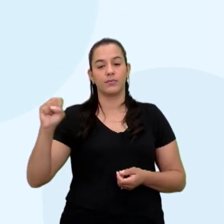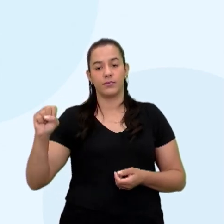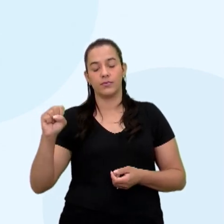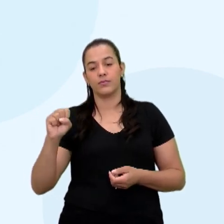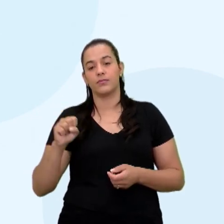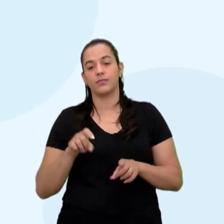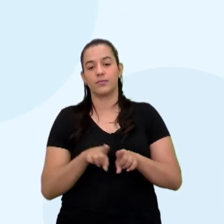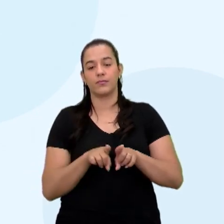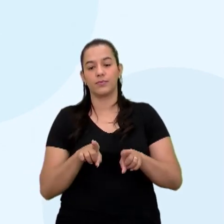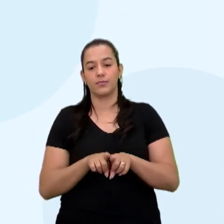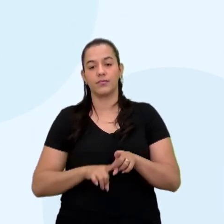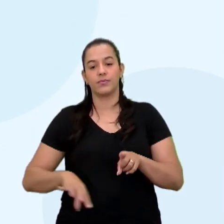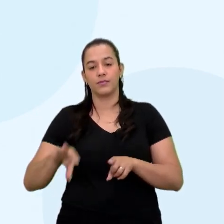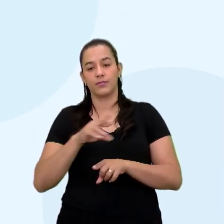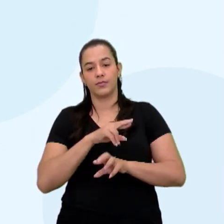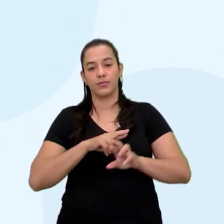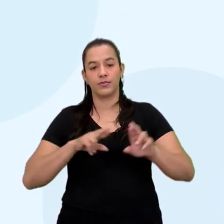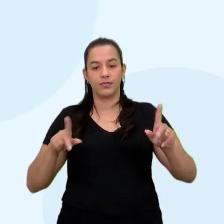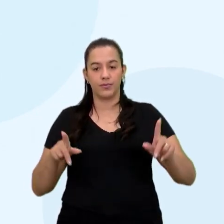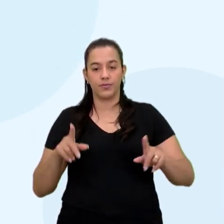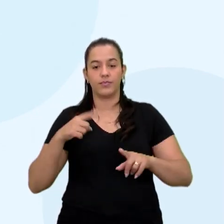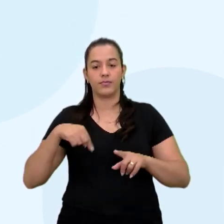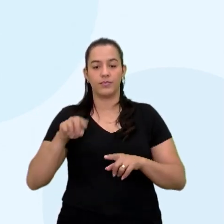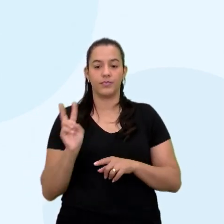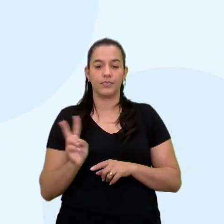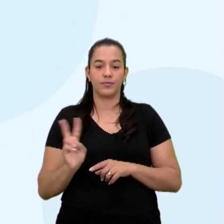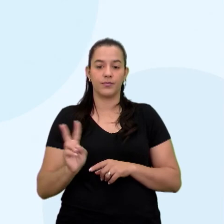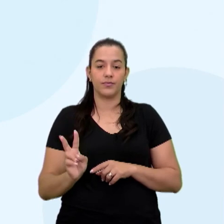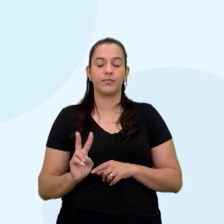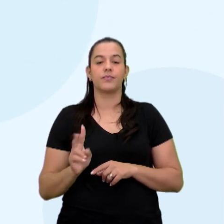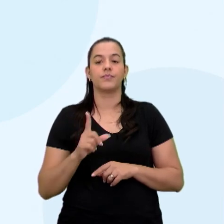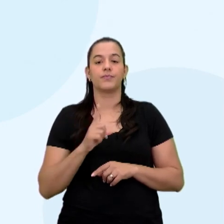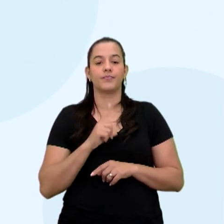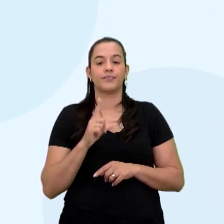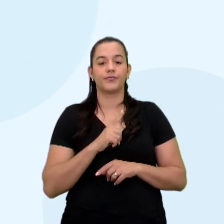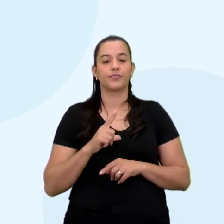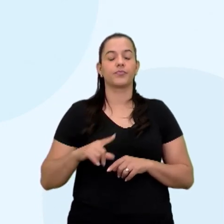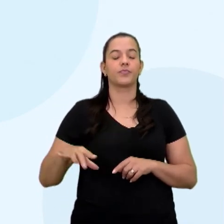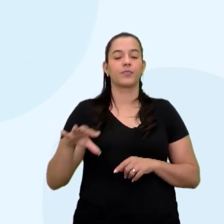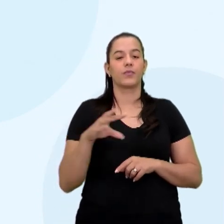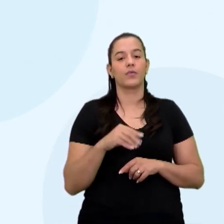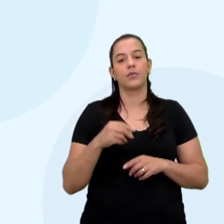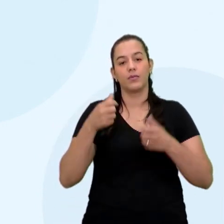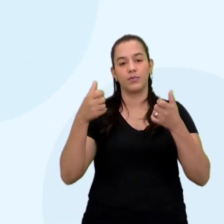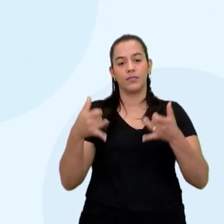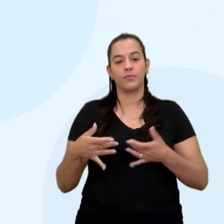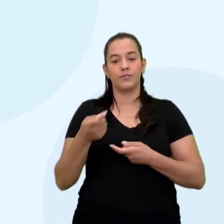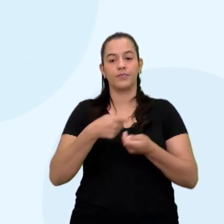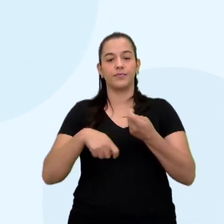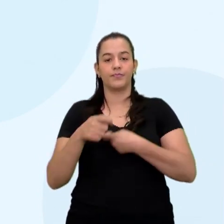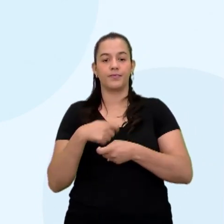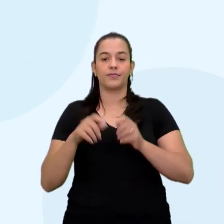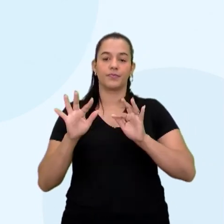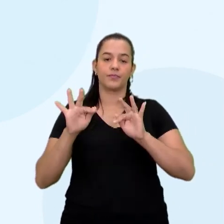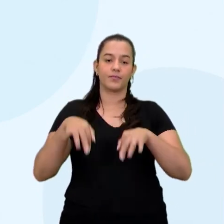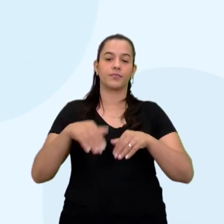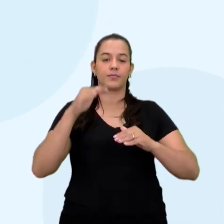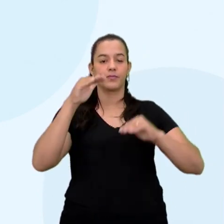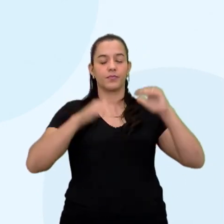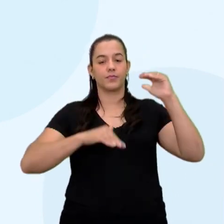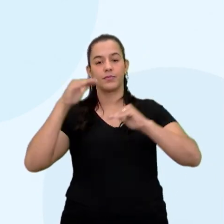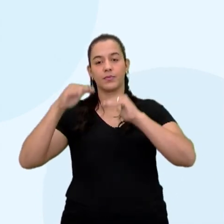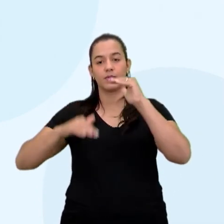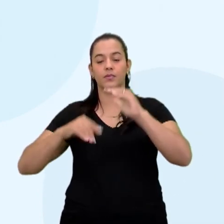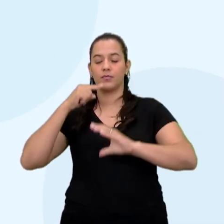mulheres, que também mostra aí a diferença aí de valores, né, pelo rendimento. E para finalizar, a desigualdade